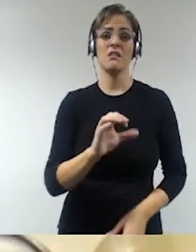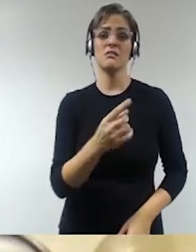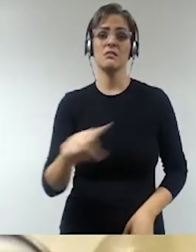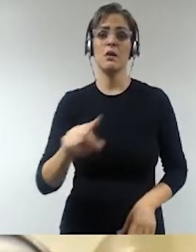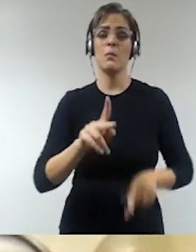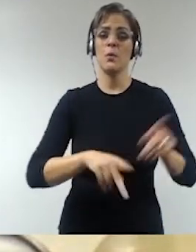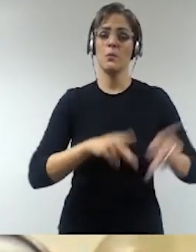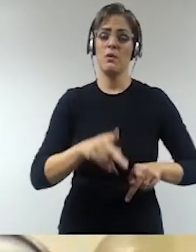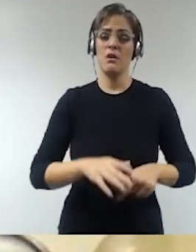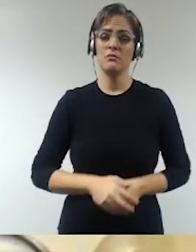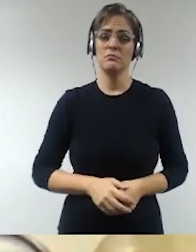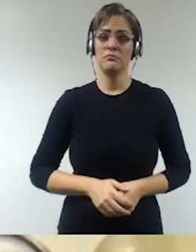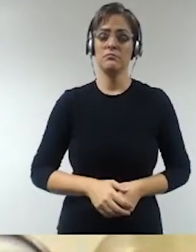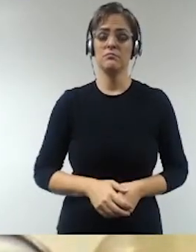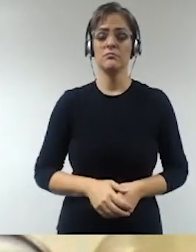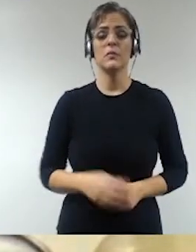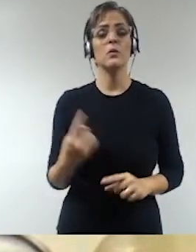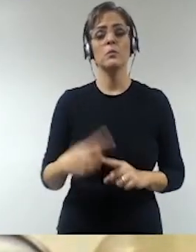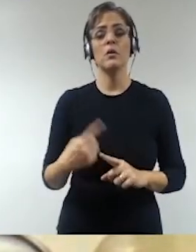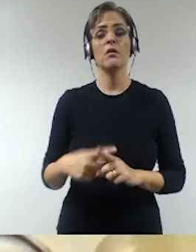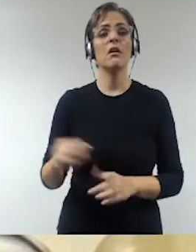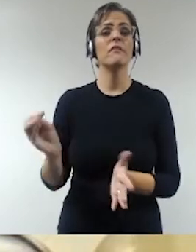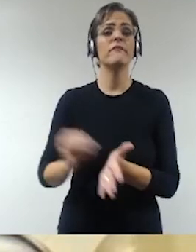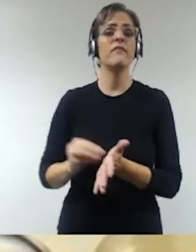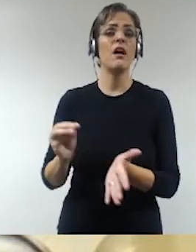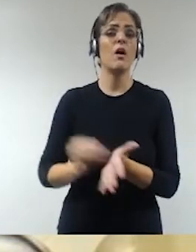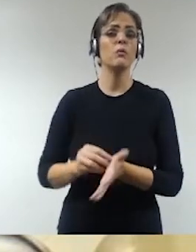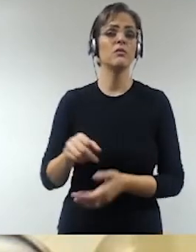decisão judicial, pela sua nulidade por uma falta de